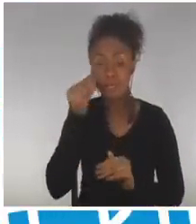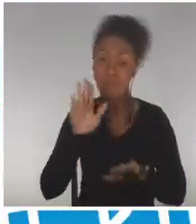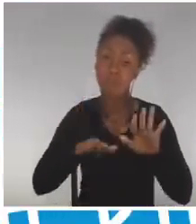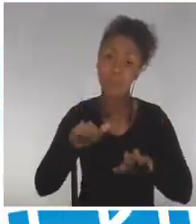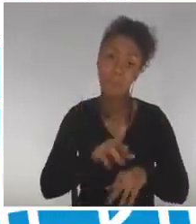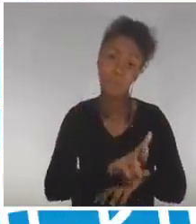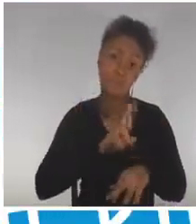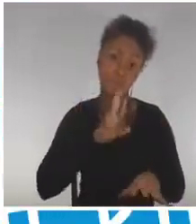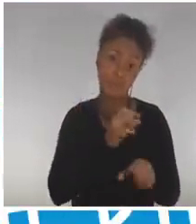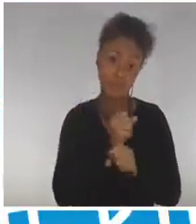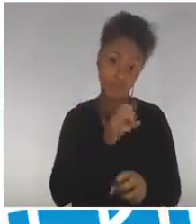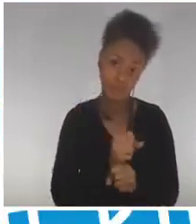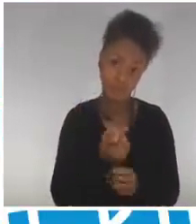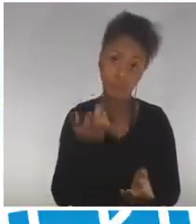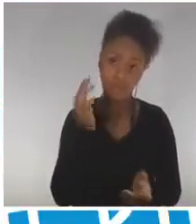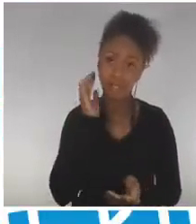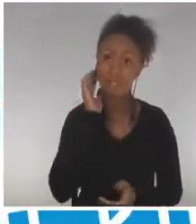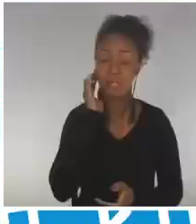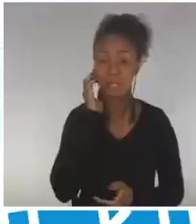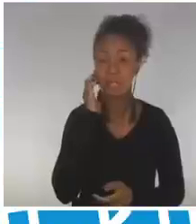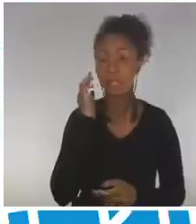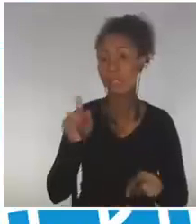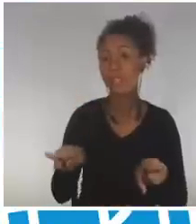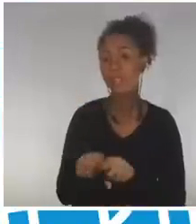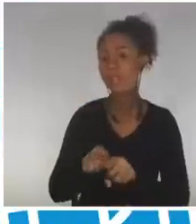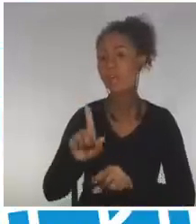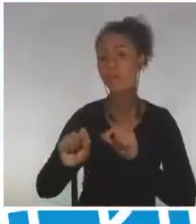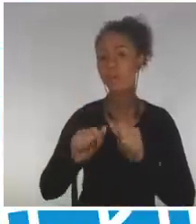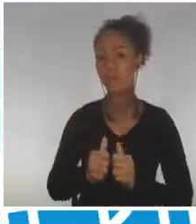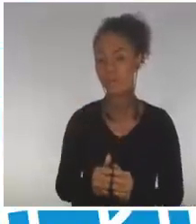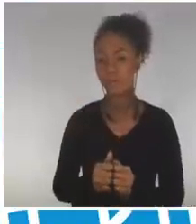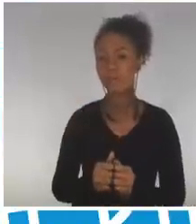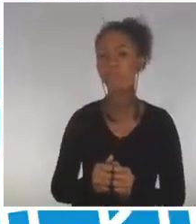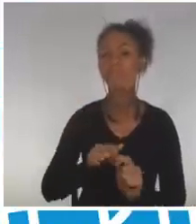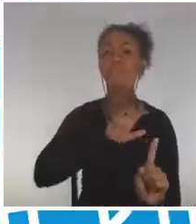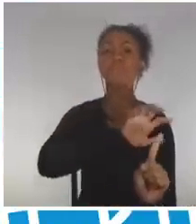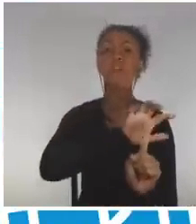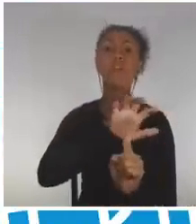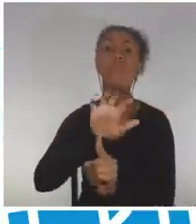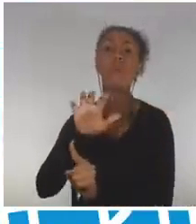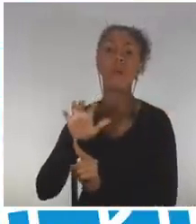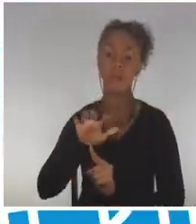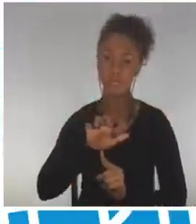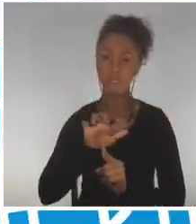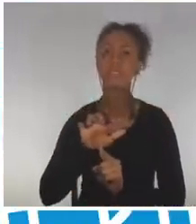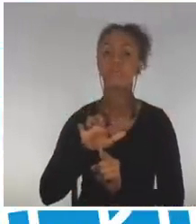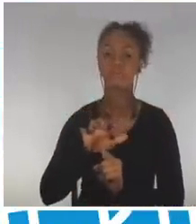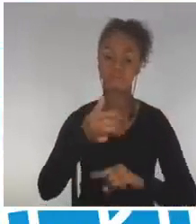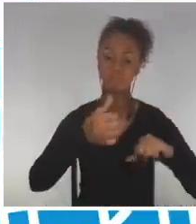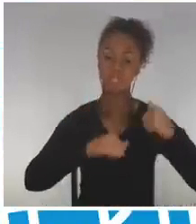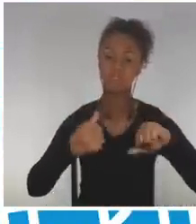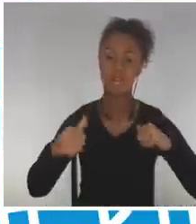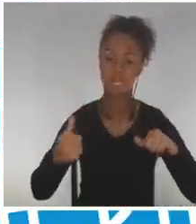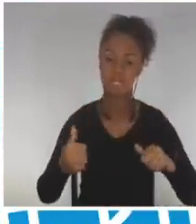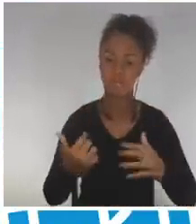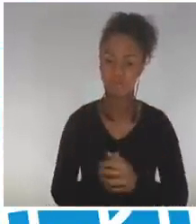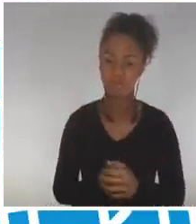resultado, e quais os grandes impactos da avaliação nesses últimos 20